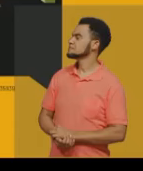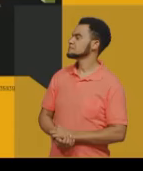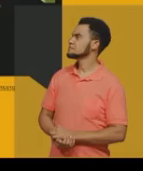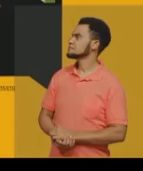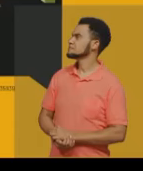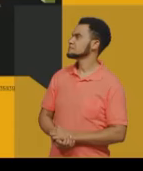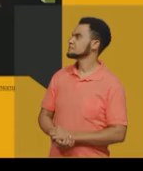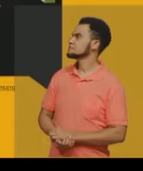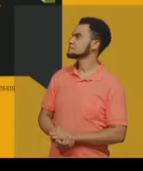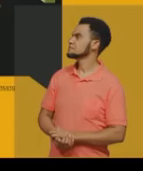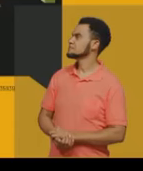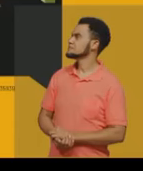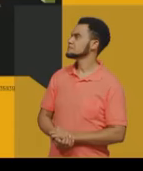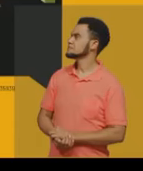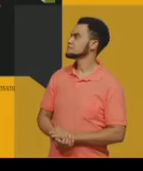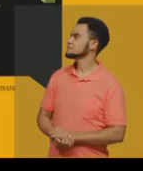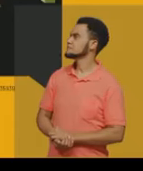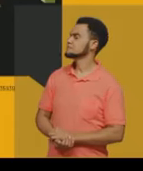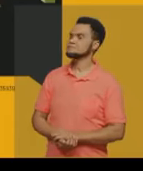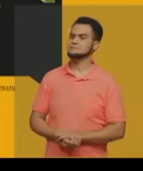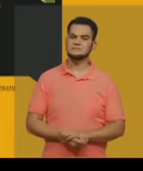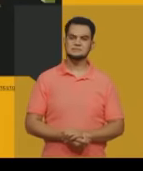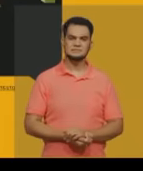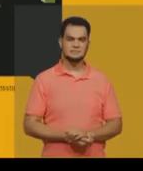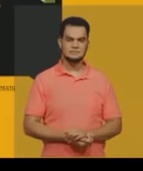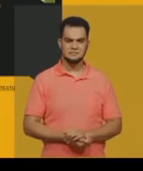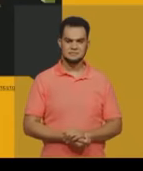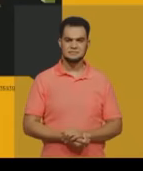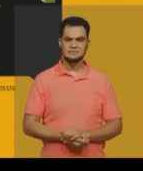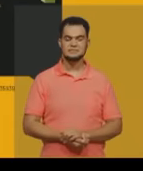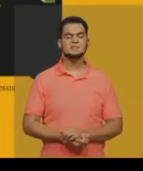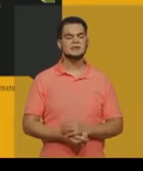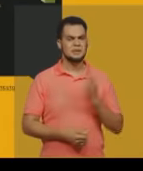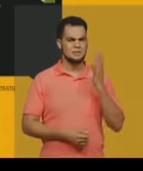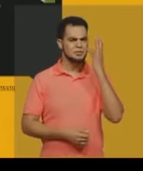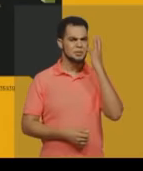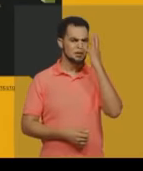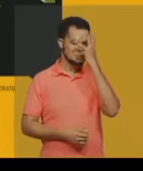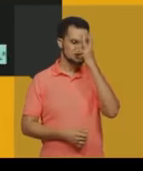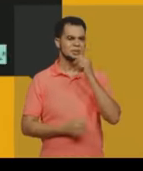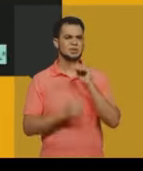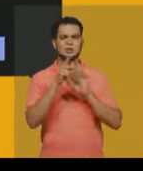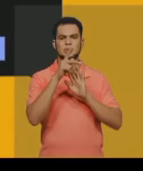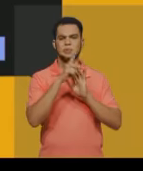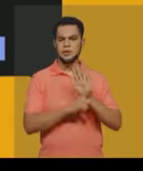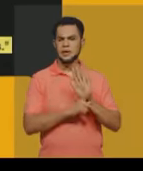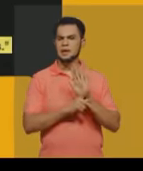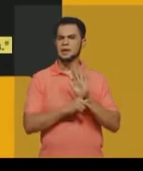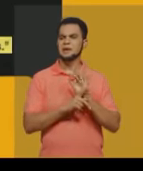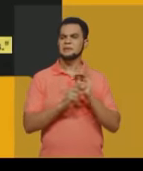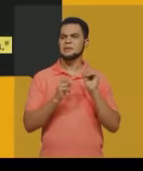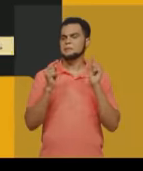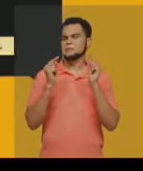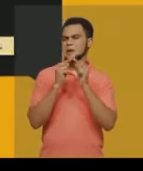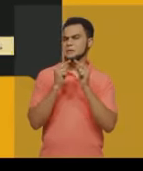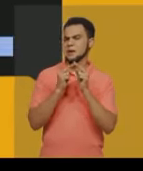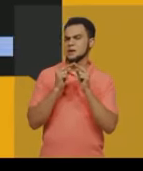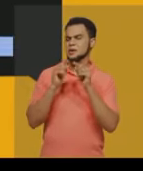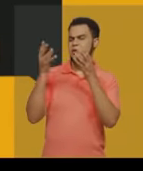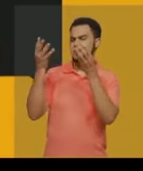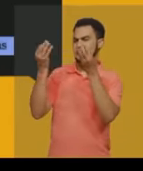the little old man. Muito bonito o poema. Achei os pontos em comum do menino e do velho. Então eu peguei verso